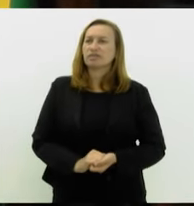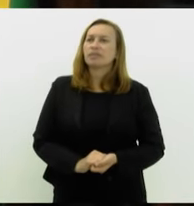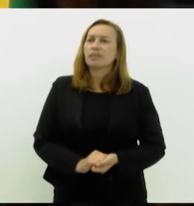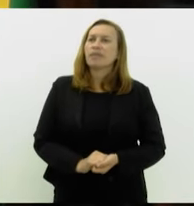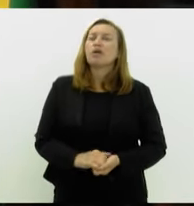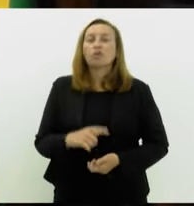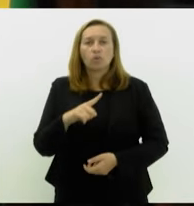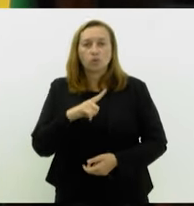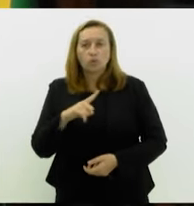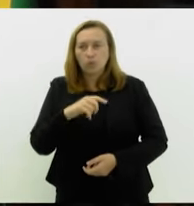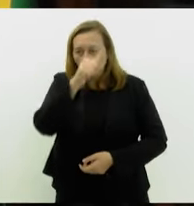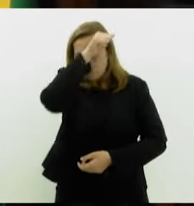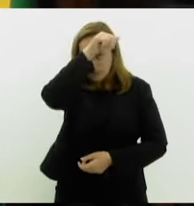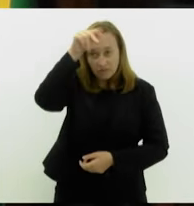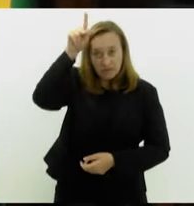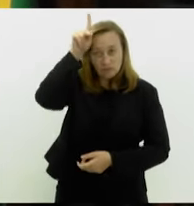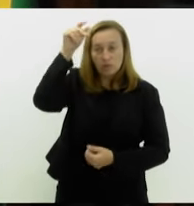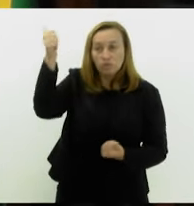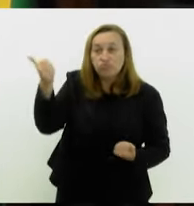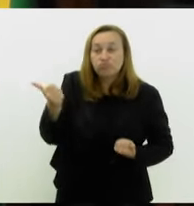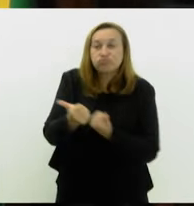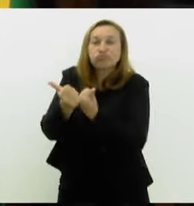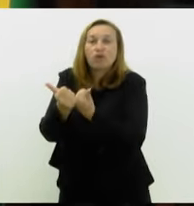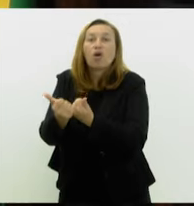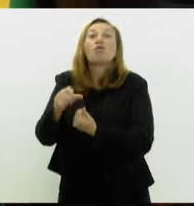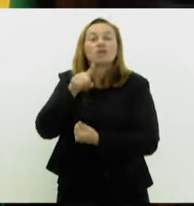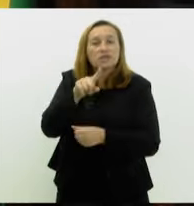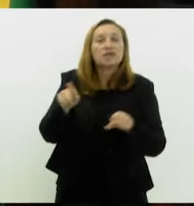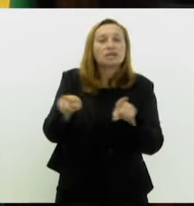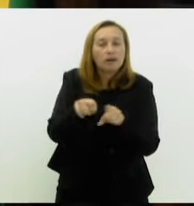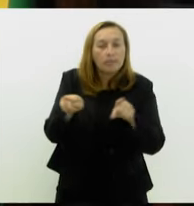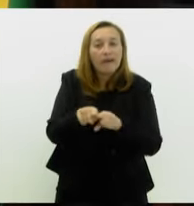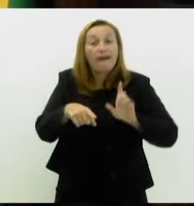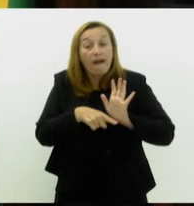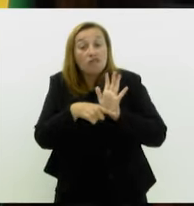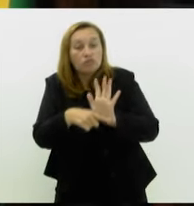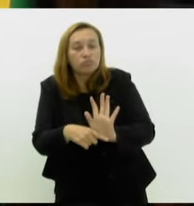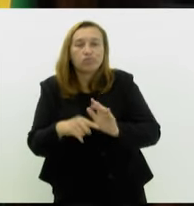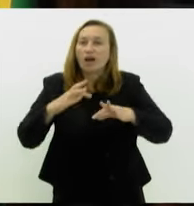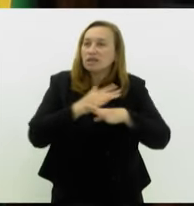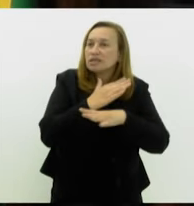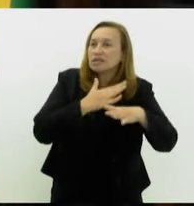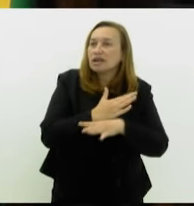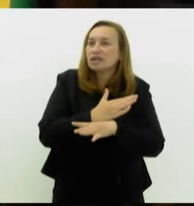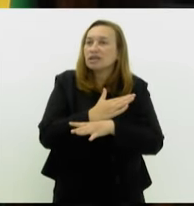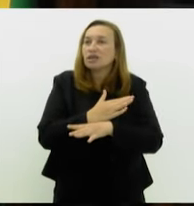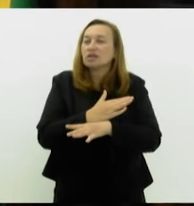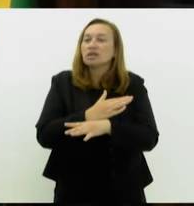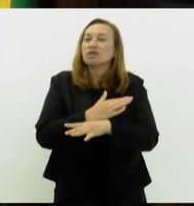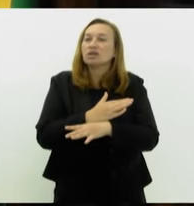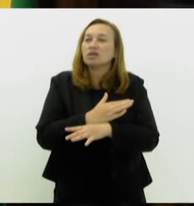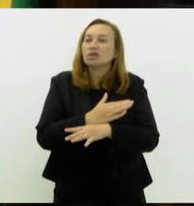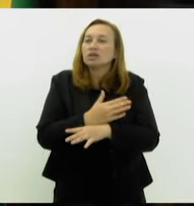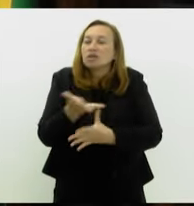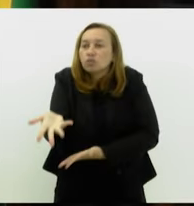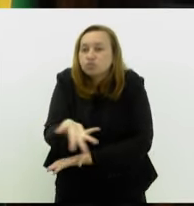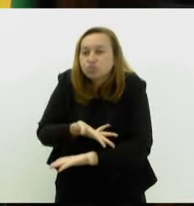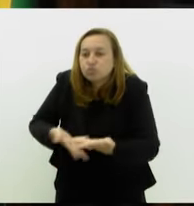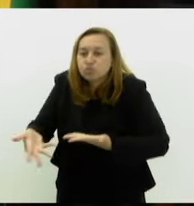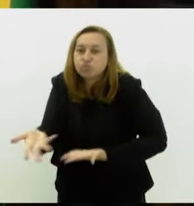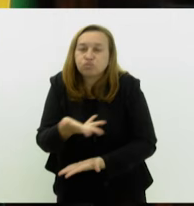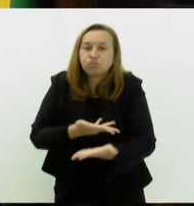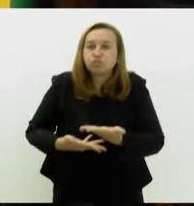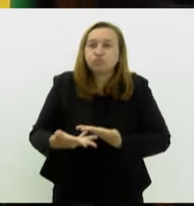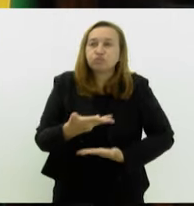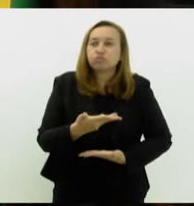uma itura que te ajuda você também ajuda a cidade e você tá ali convivendo e tem calor naquilo